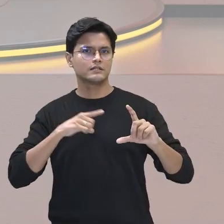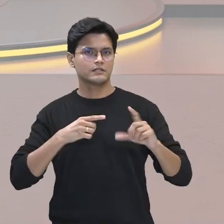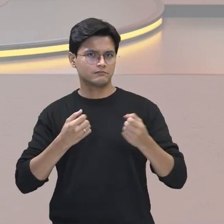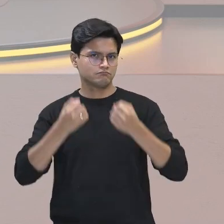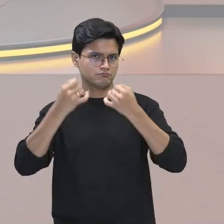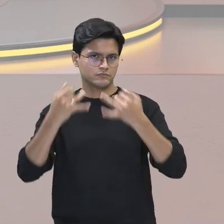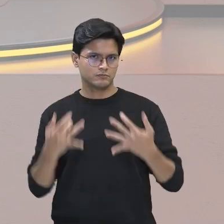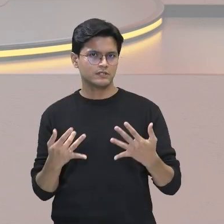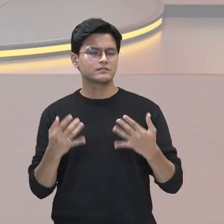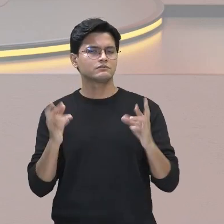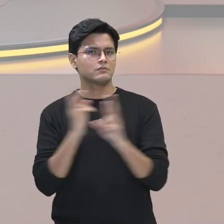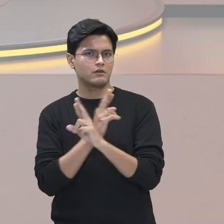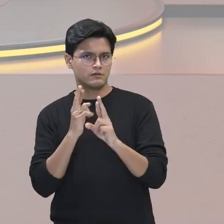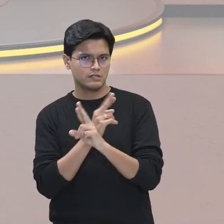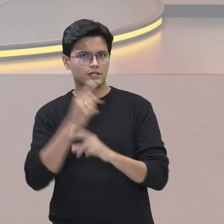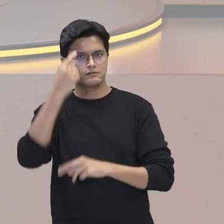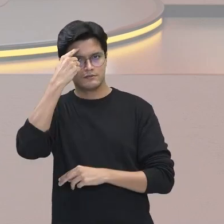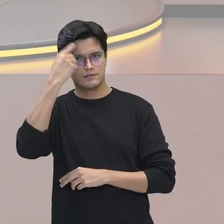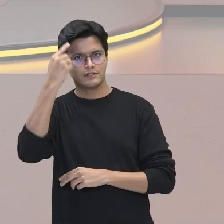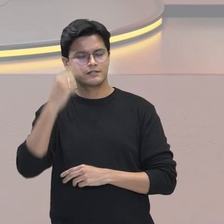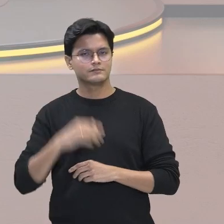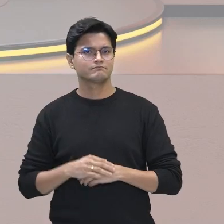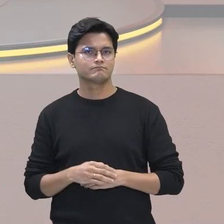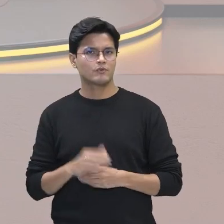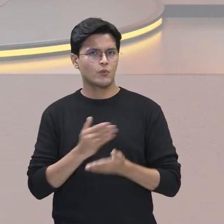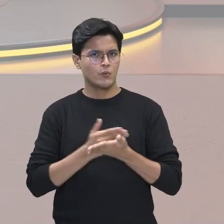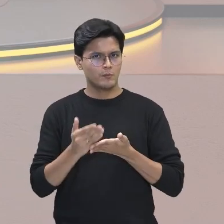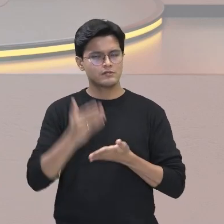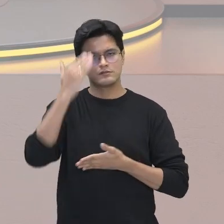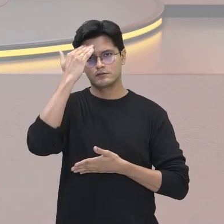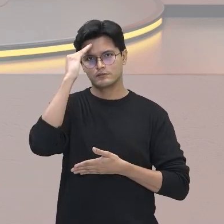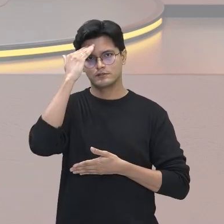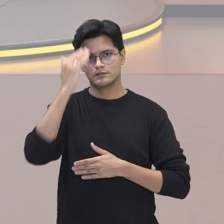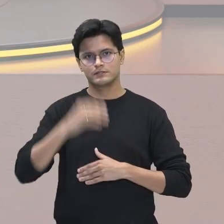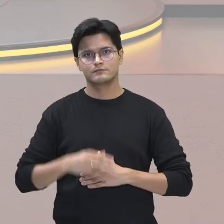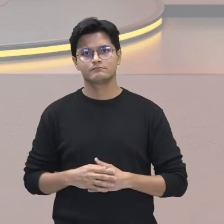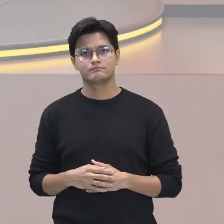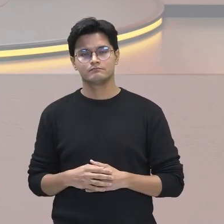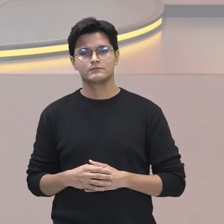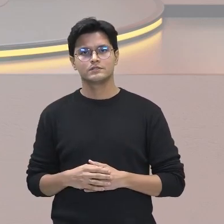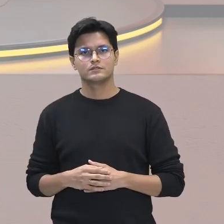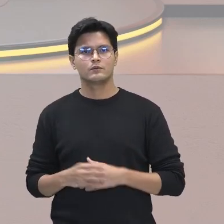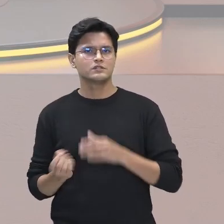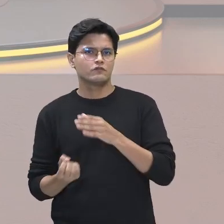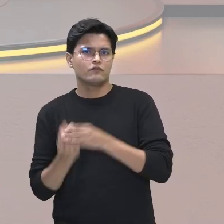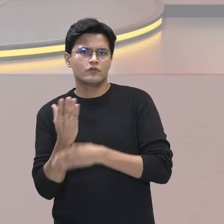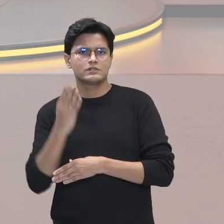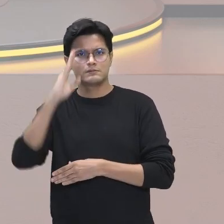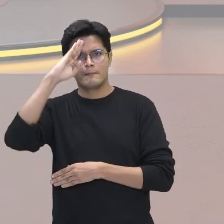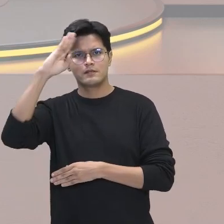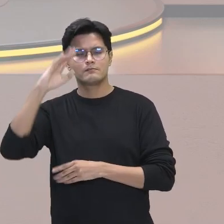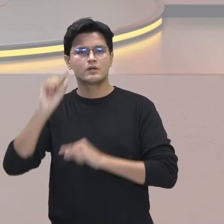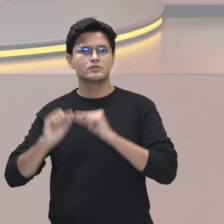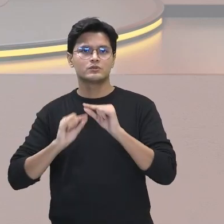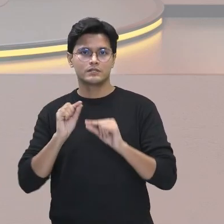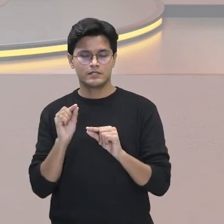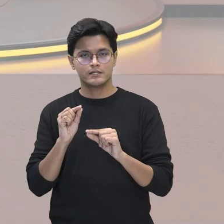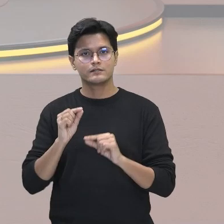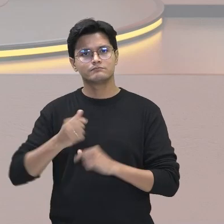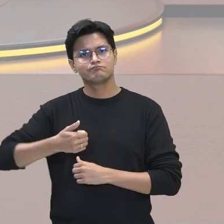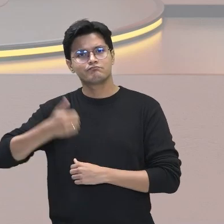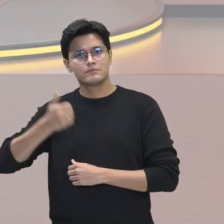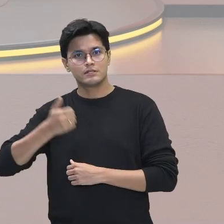ideias aí para nós. Vamos começar a entender, então, as nossas fontes primeiras ali. Olha só. Primeiro vamos começar